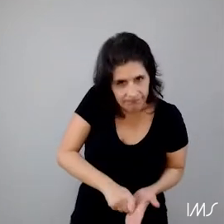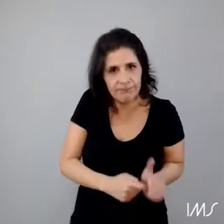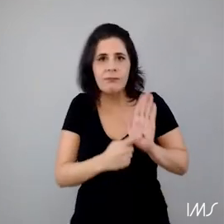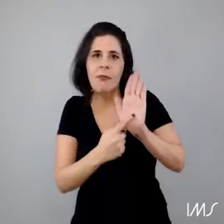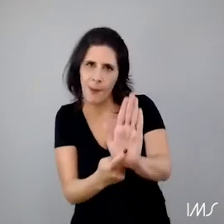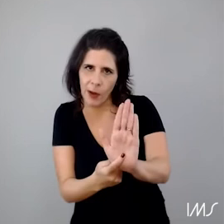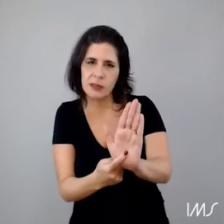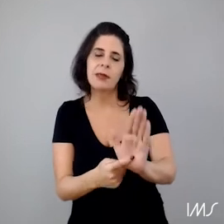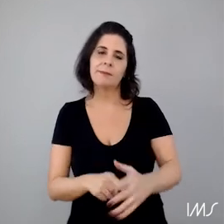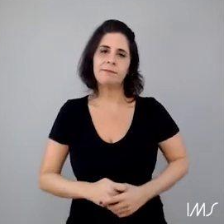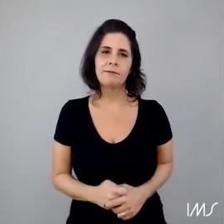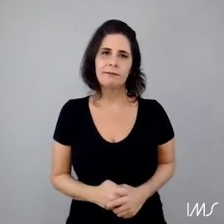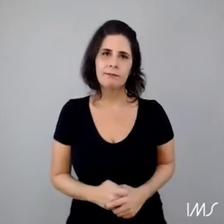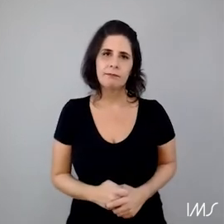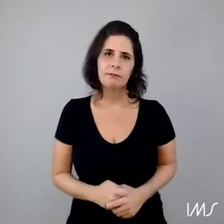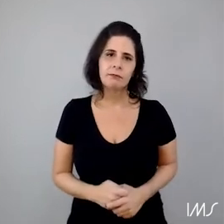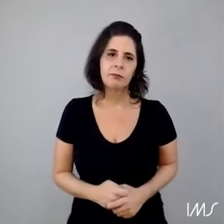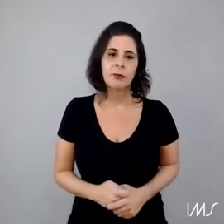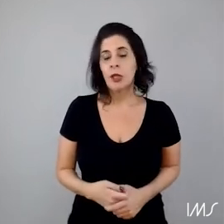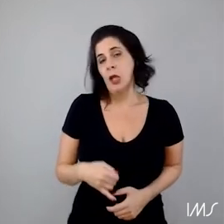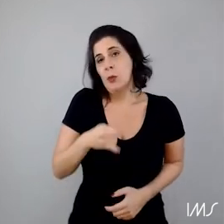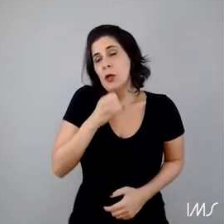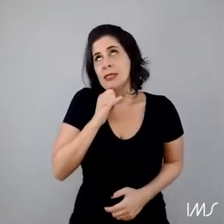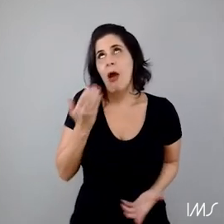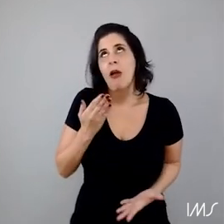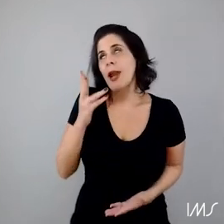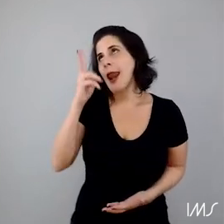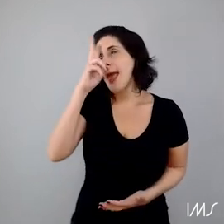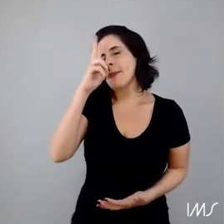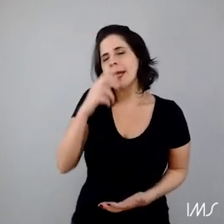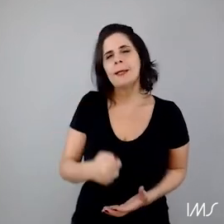situações que me vêm à cabeça, o Bodenlos de